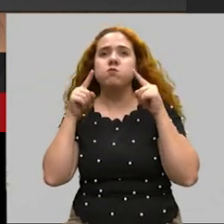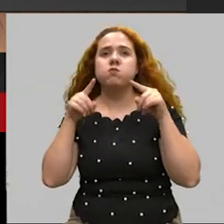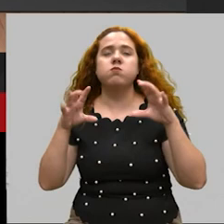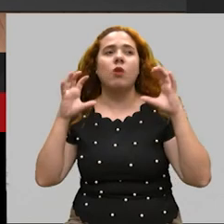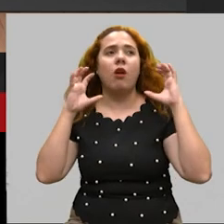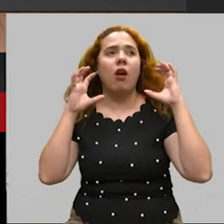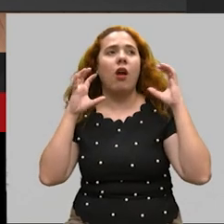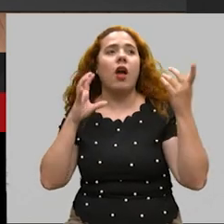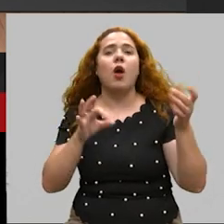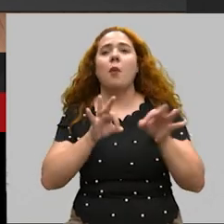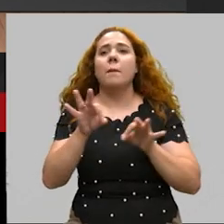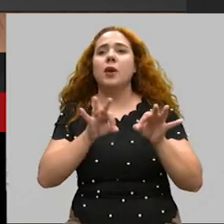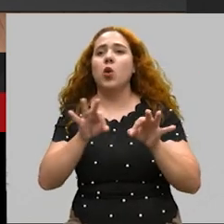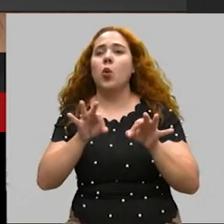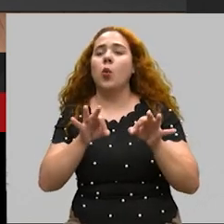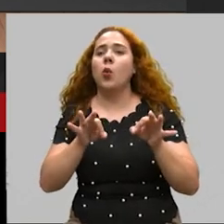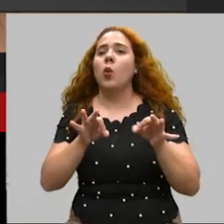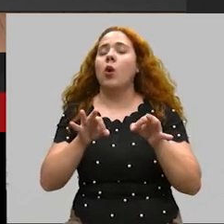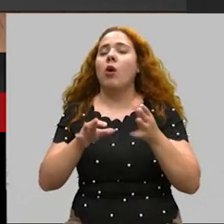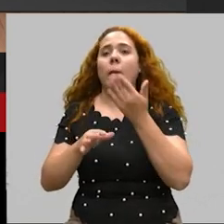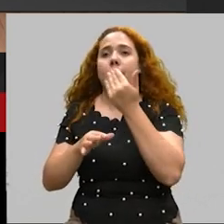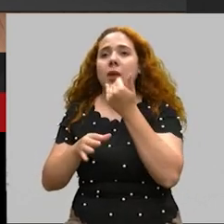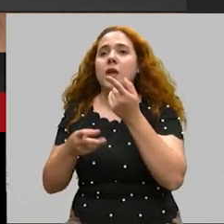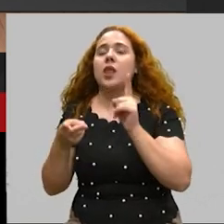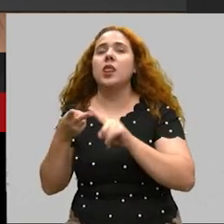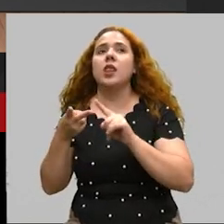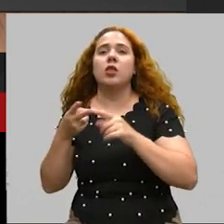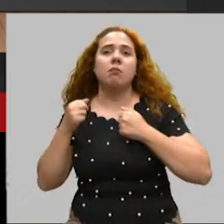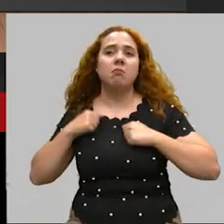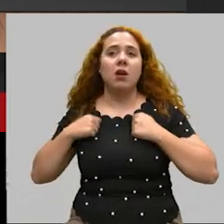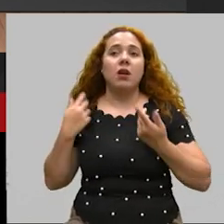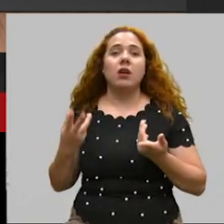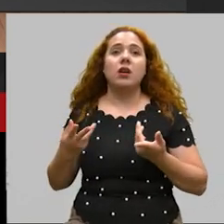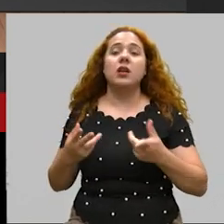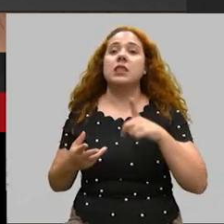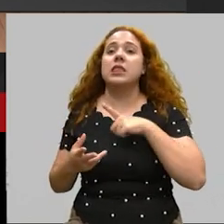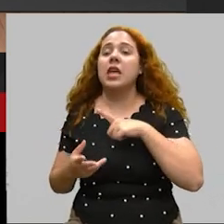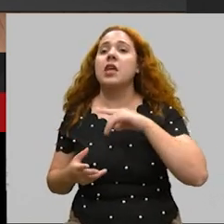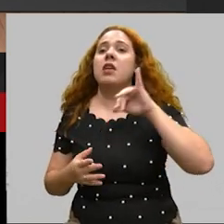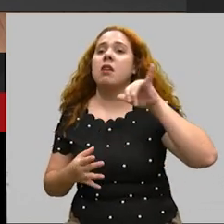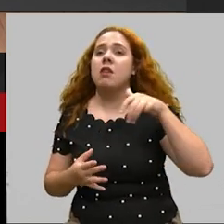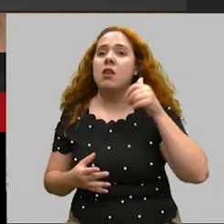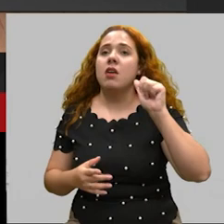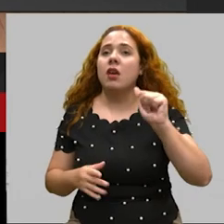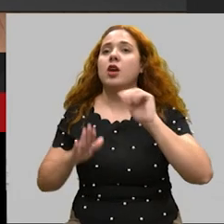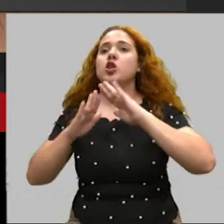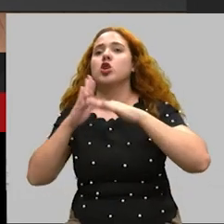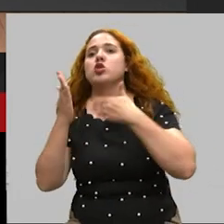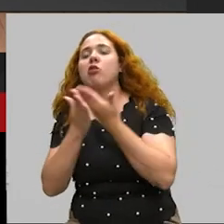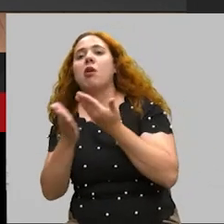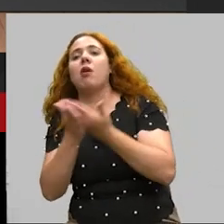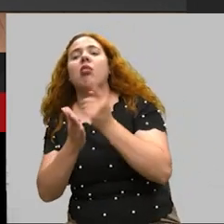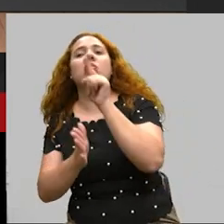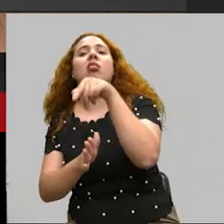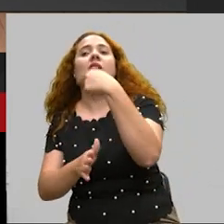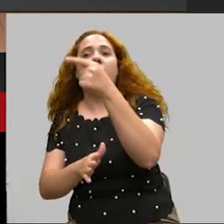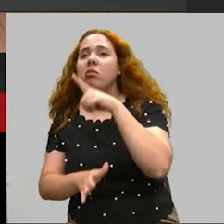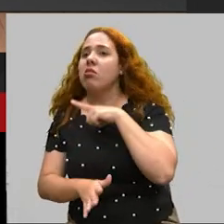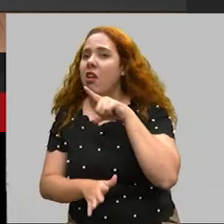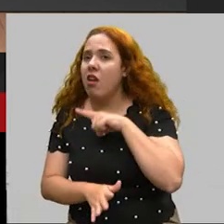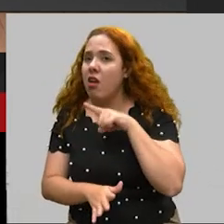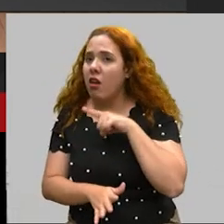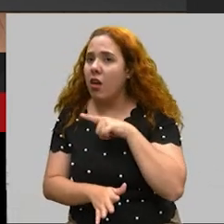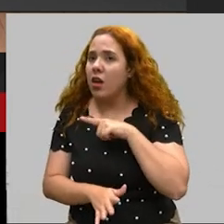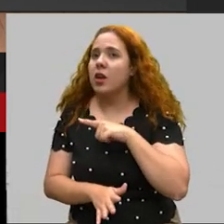arrumando a marmita que tem que ficar falando lá para ele assim ó tem turma de EJA aberta na escola x vai lá e pega